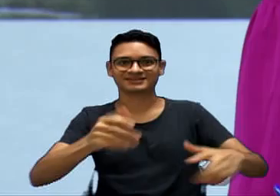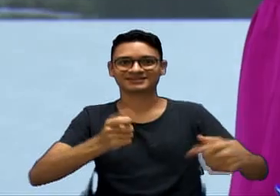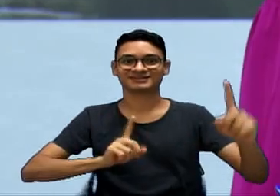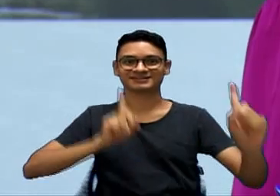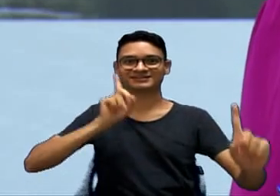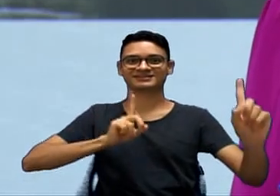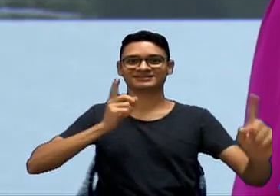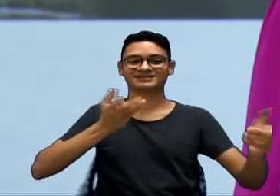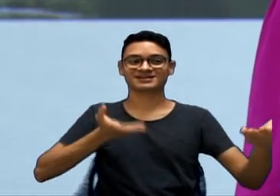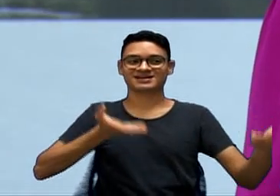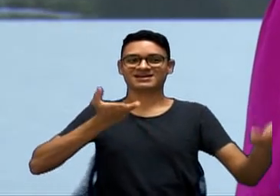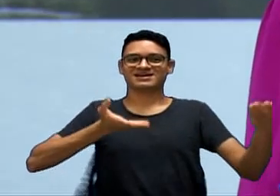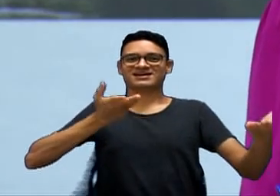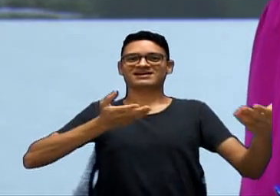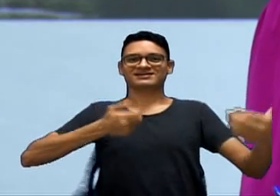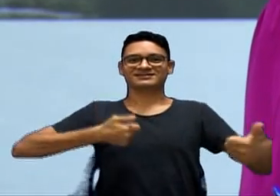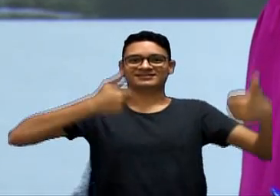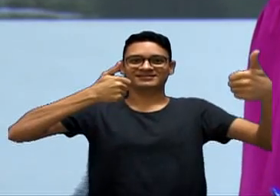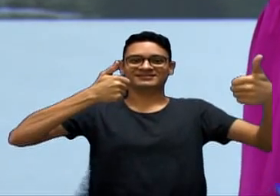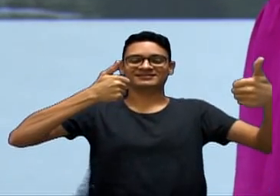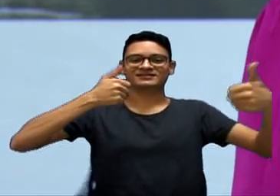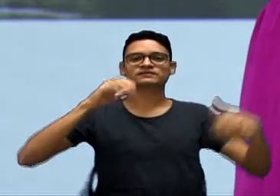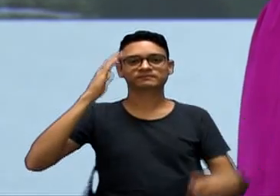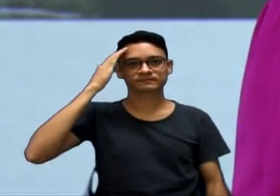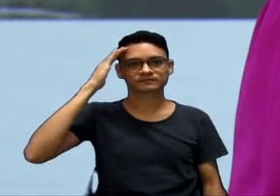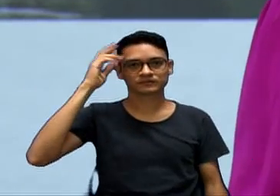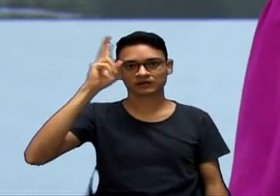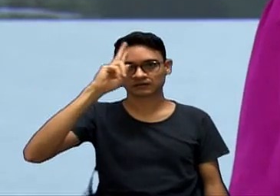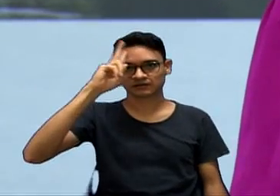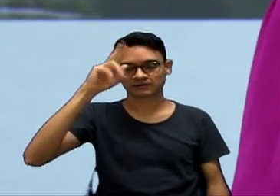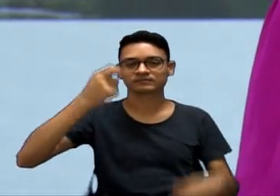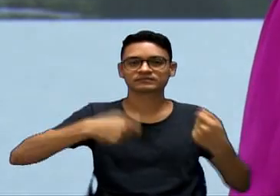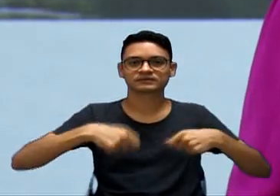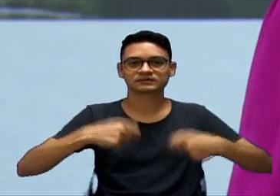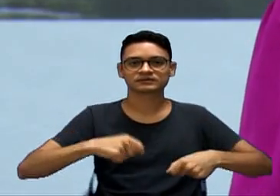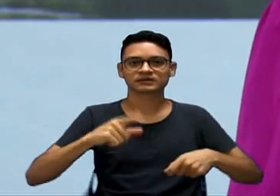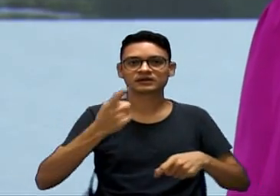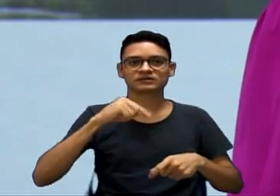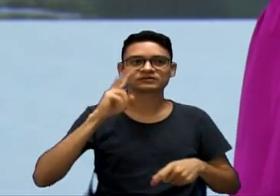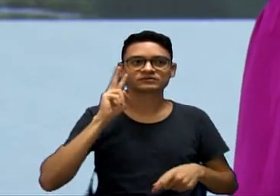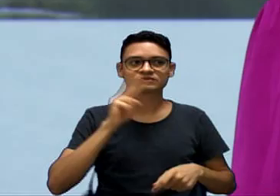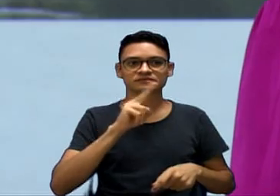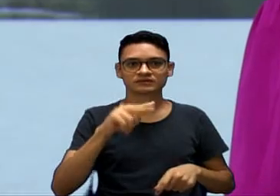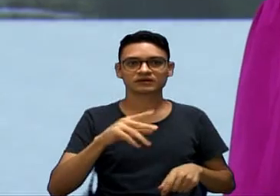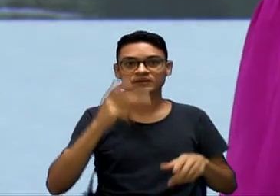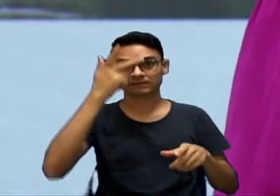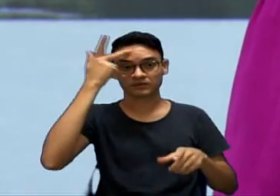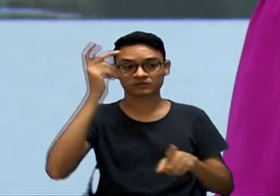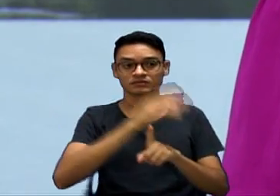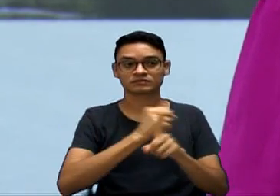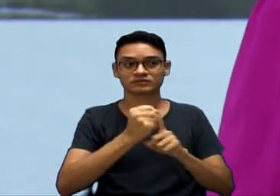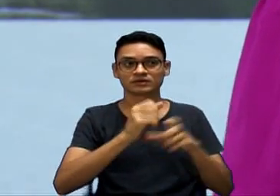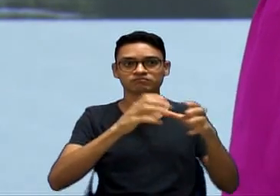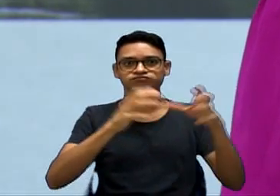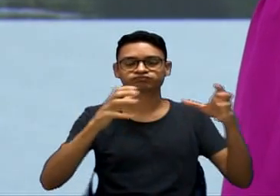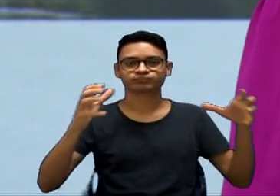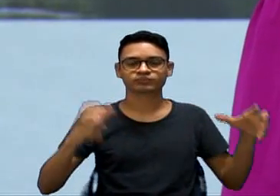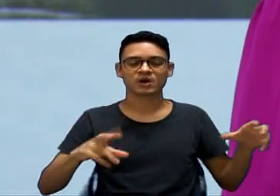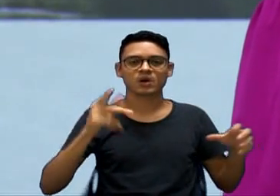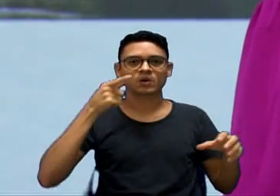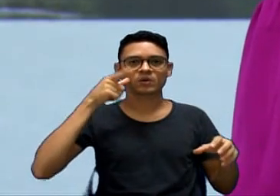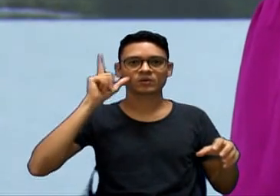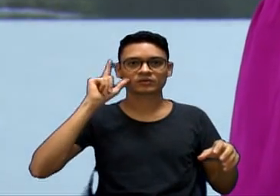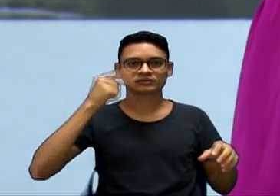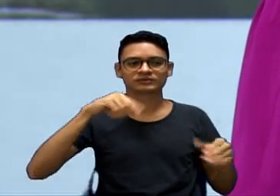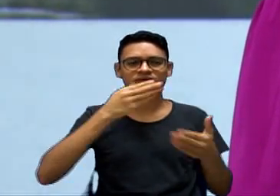discussão? Nós, é importante lembrar que nós estamos vivendo um momento atípico da sociedade, onde nós tivemos